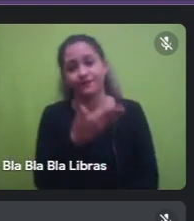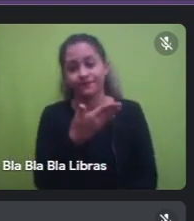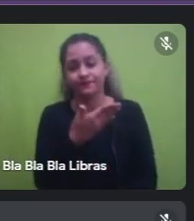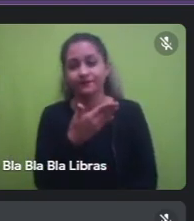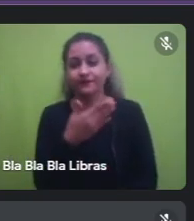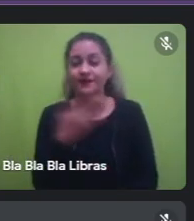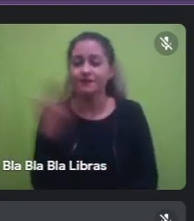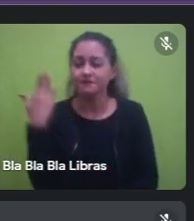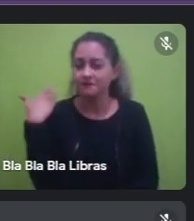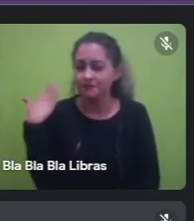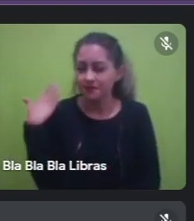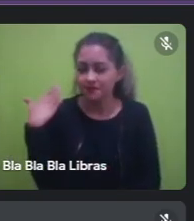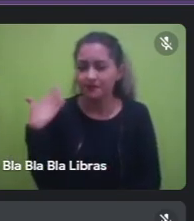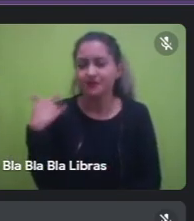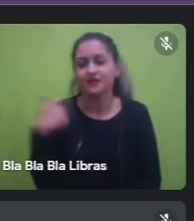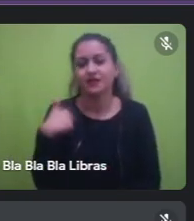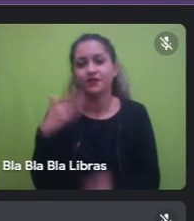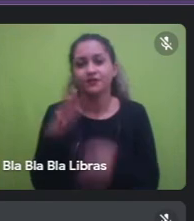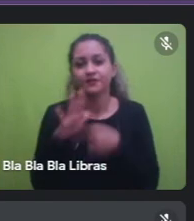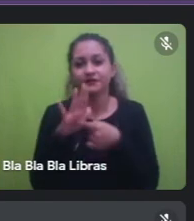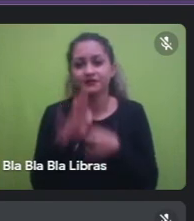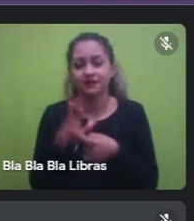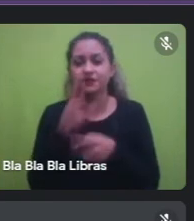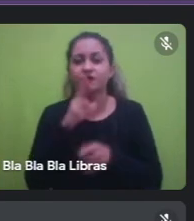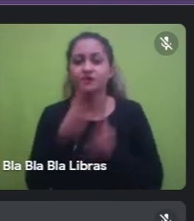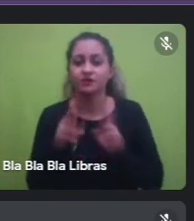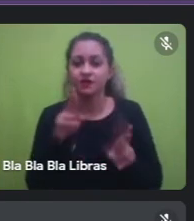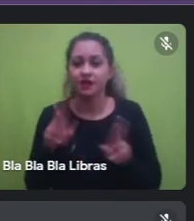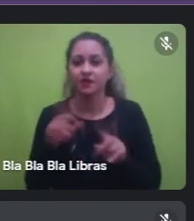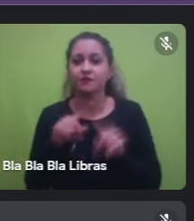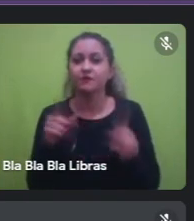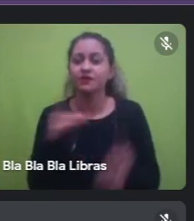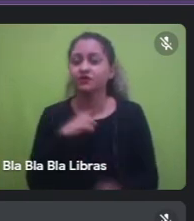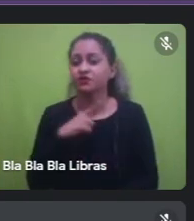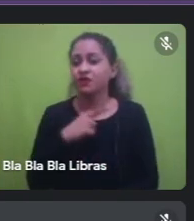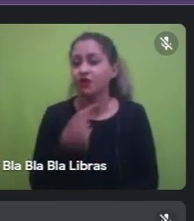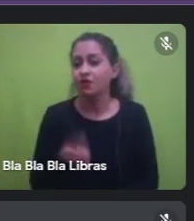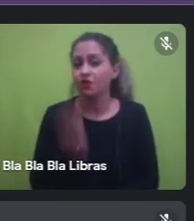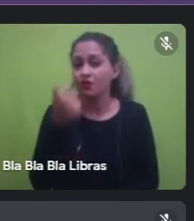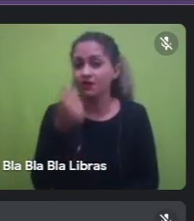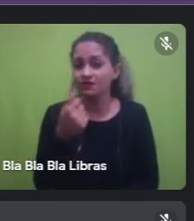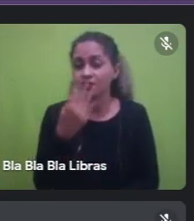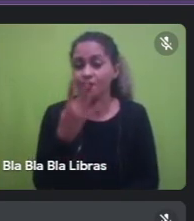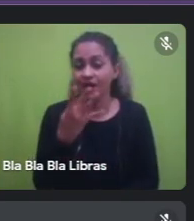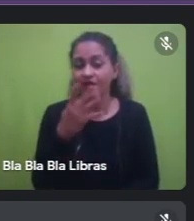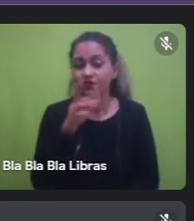nossa época, eu não apresentei aqui os resultados para mercúrio, mas eles tinham quase 4 ppm de mercúrio.